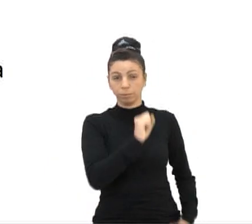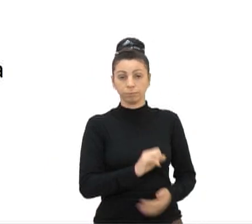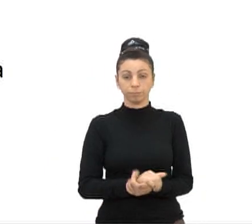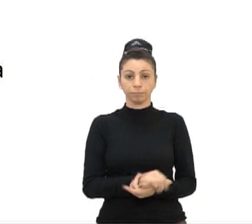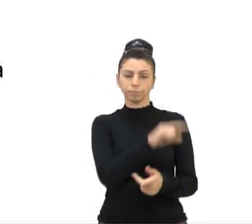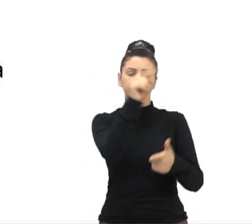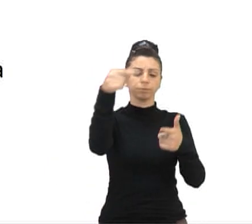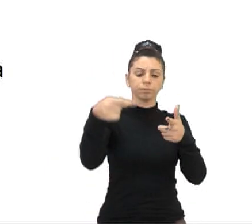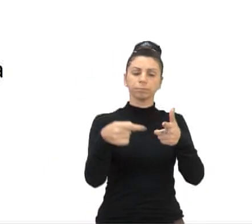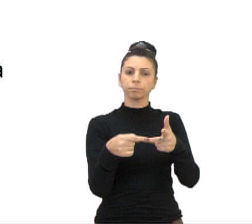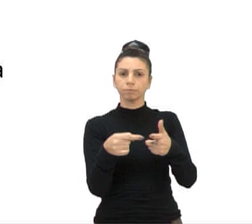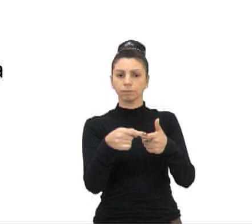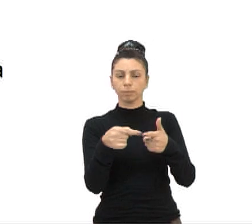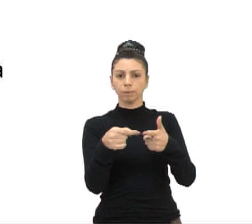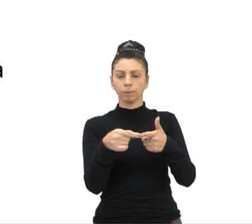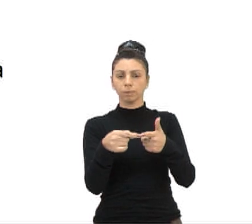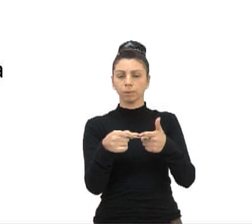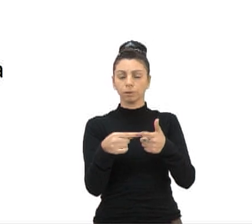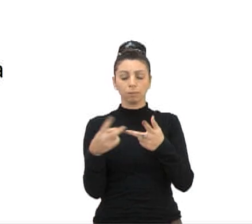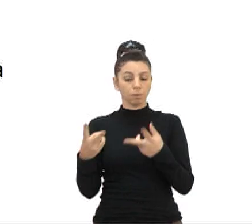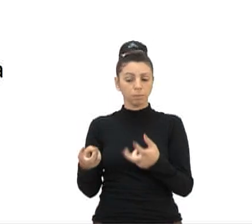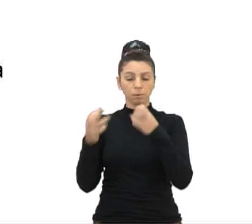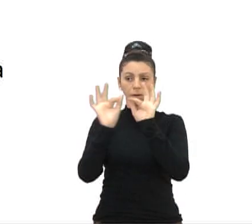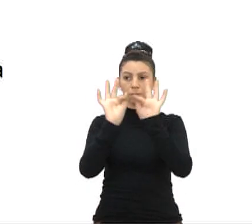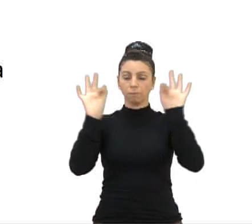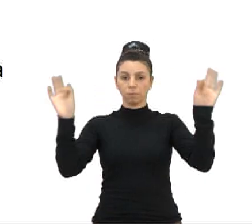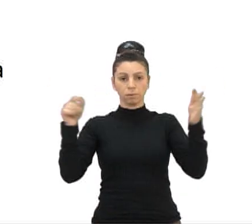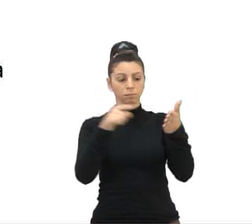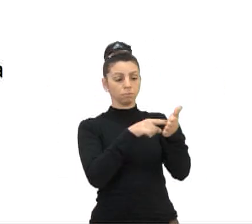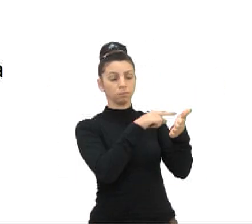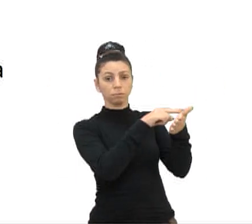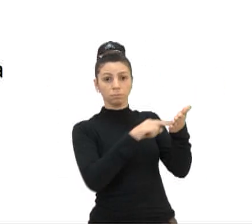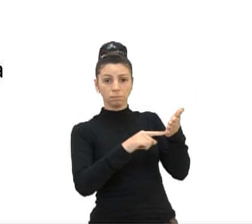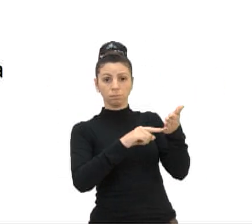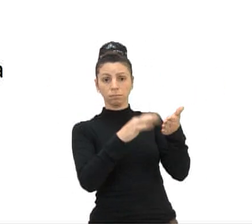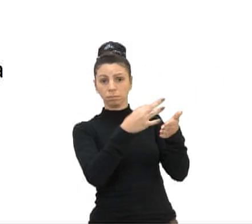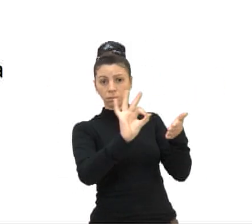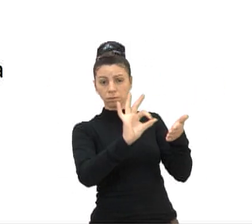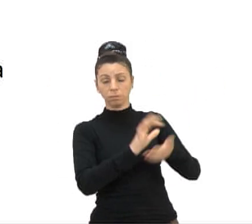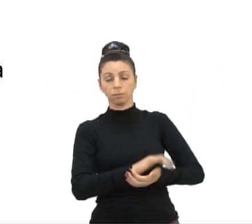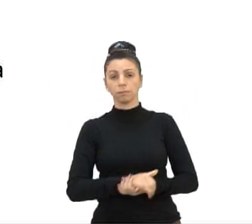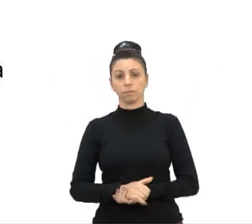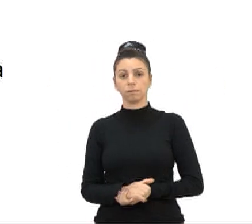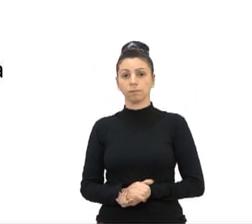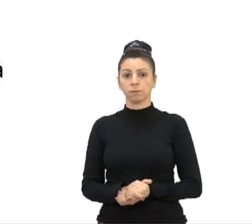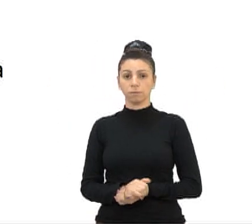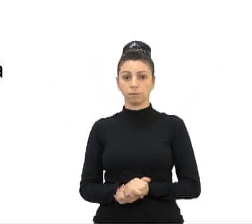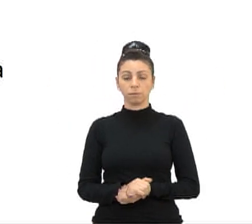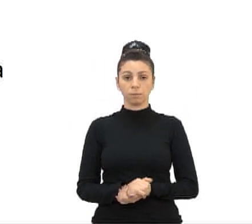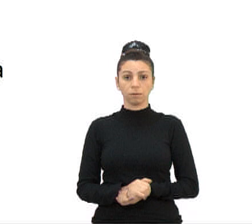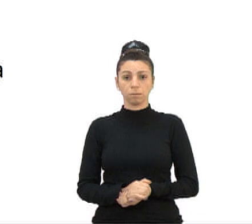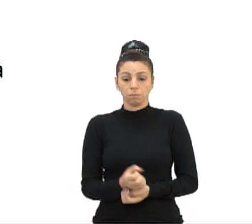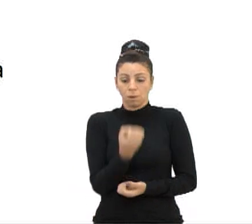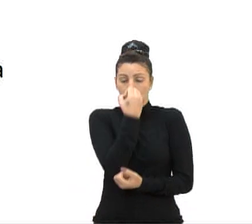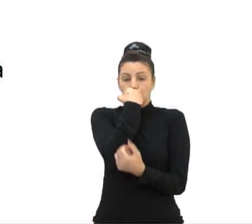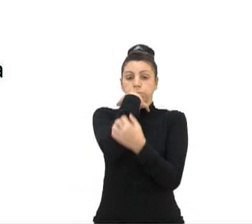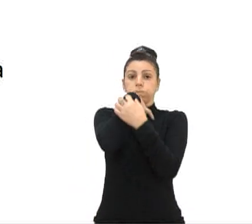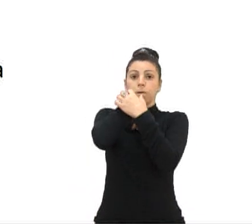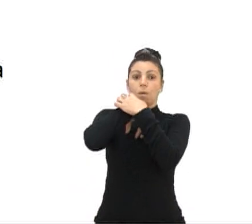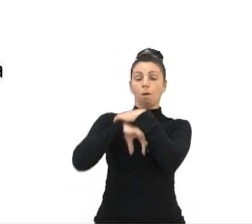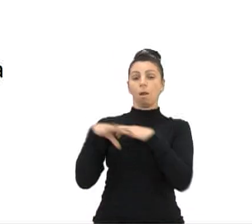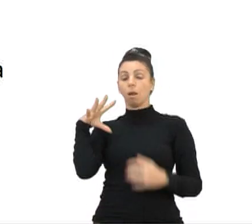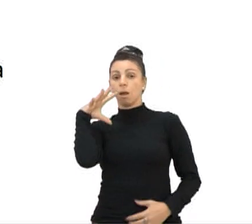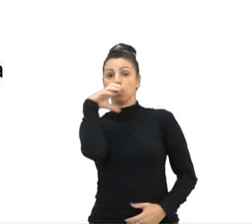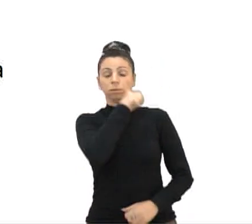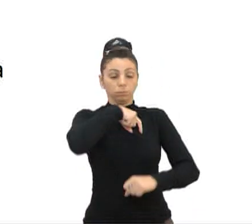agora, observe a frase e assinale um X na alternativa correta. Então, para que eu não seja engolido pela